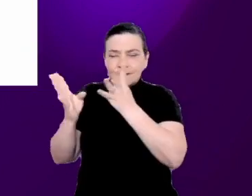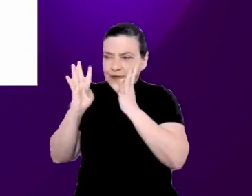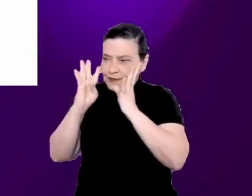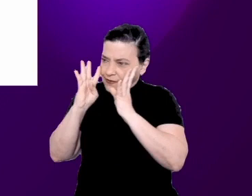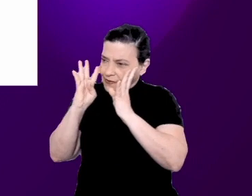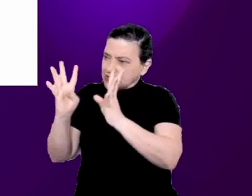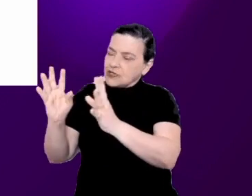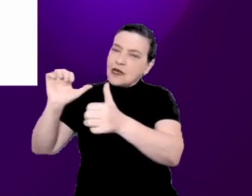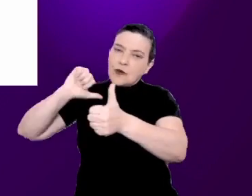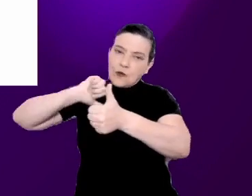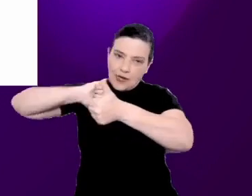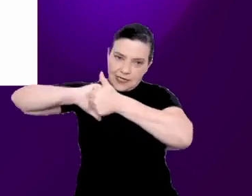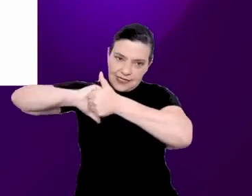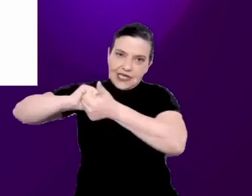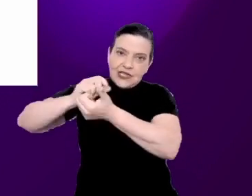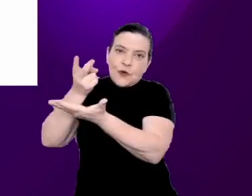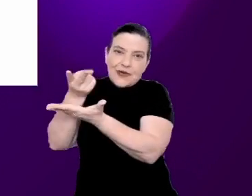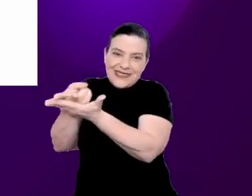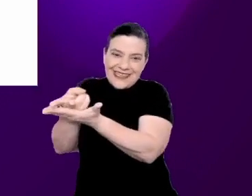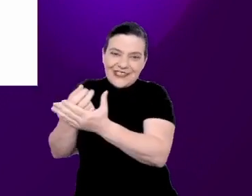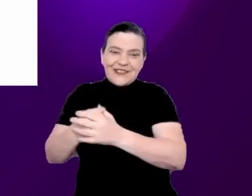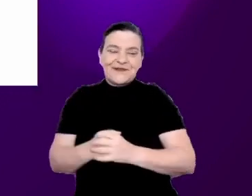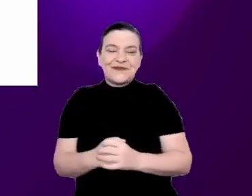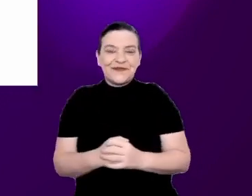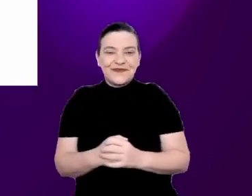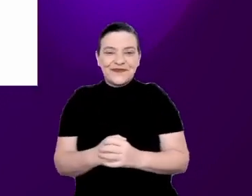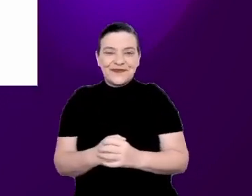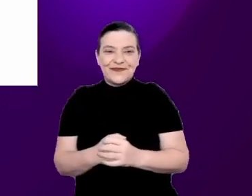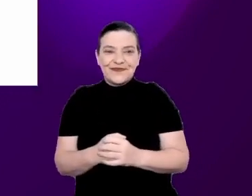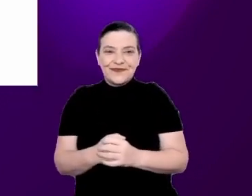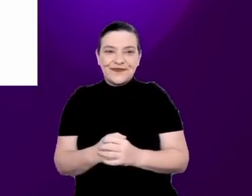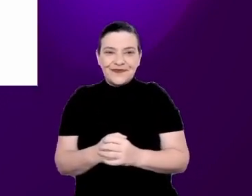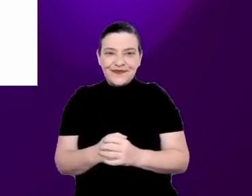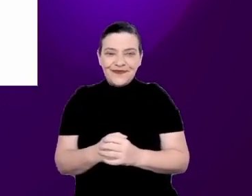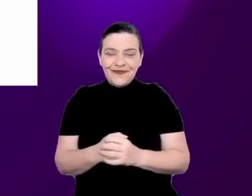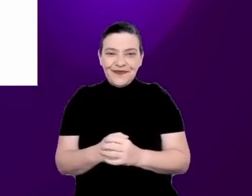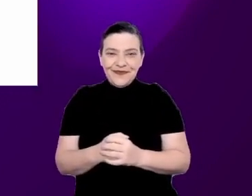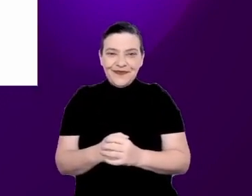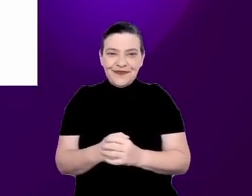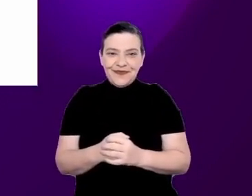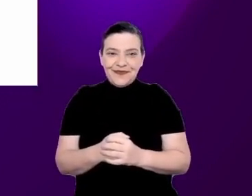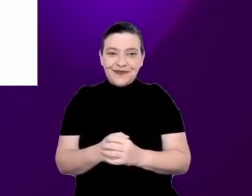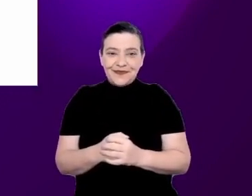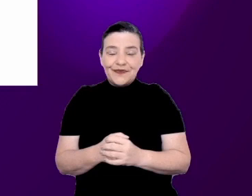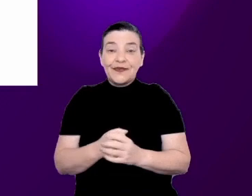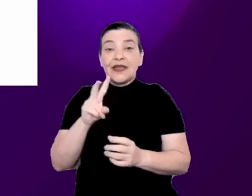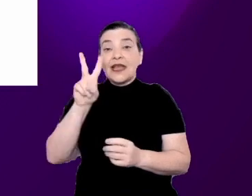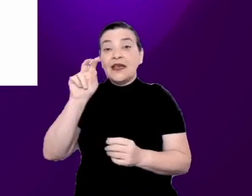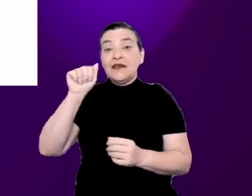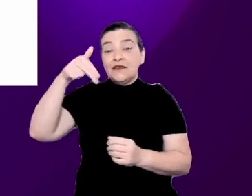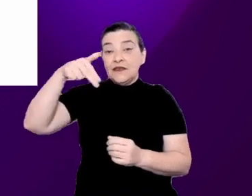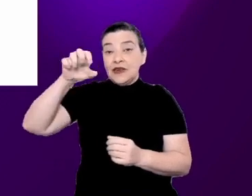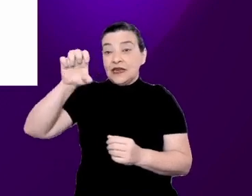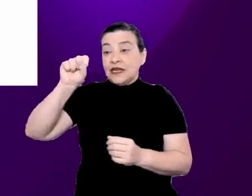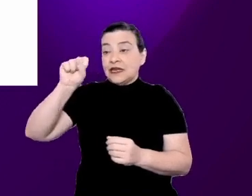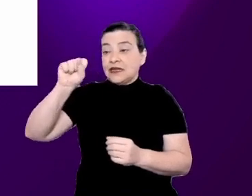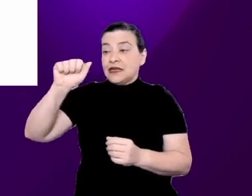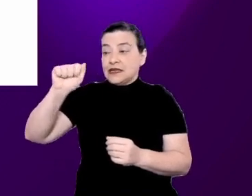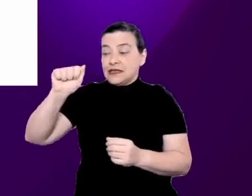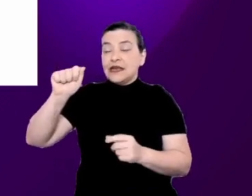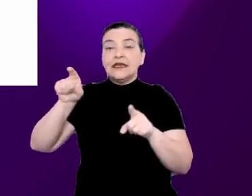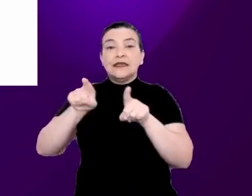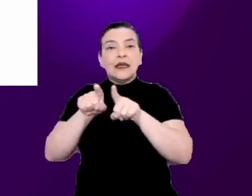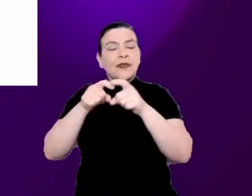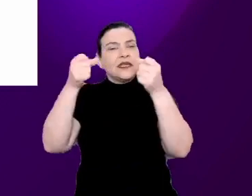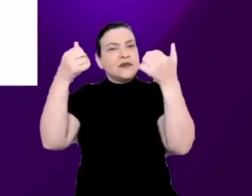qualidade ao nosso paciente, tá? Então, a Vanessa também trouxe um pouquinho, adorei